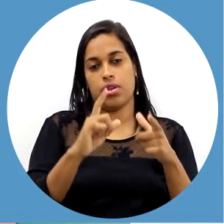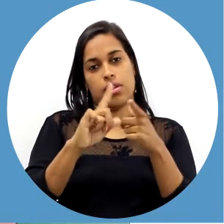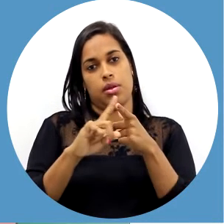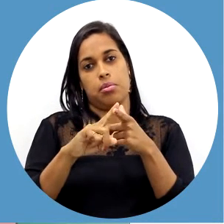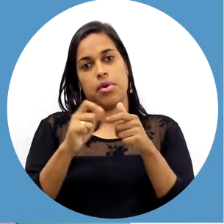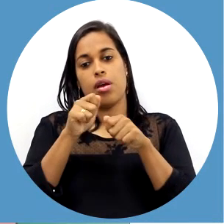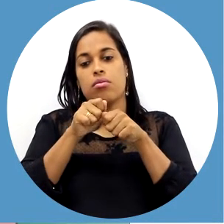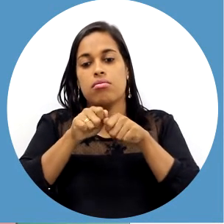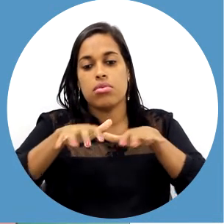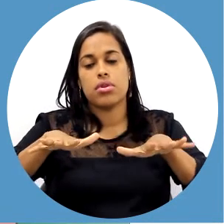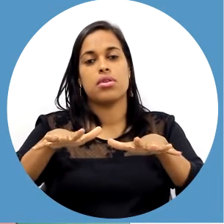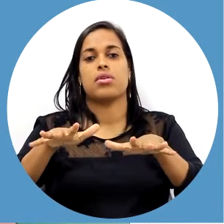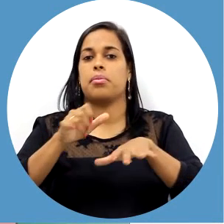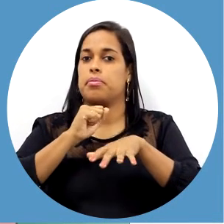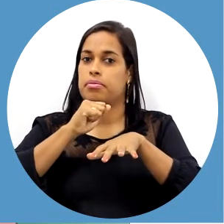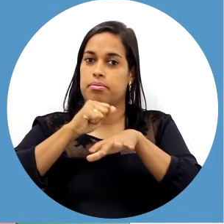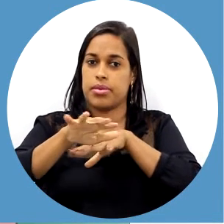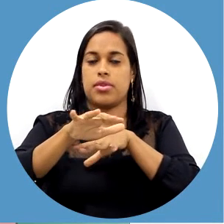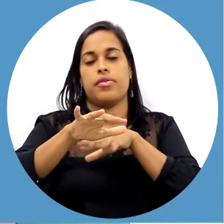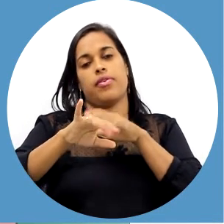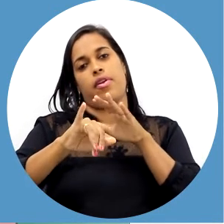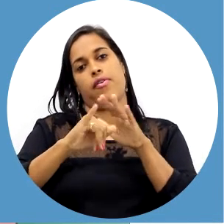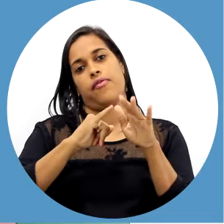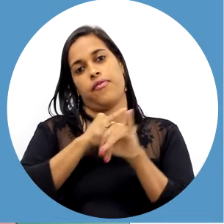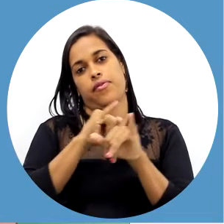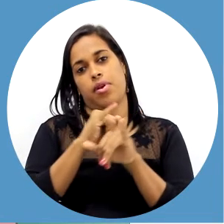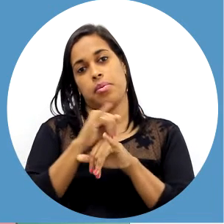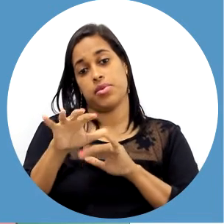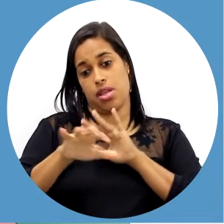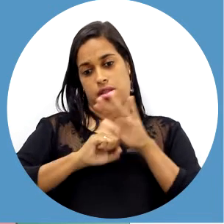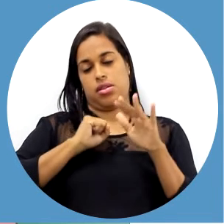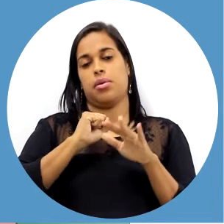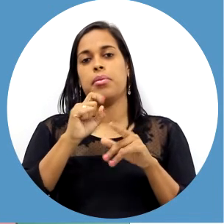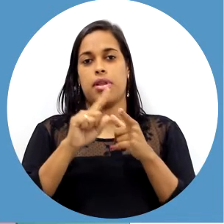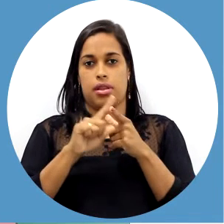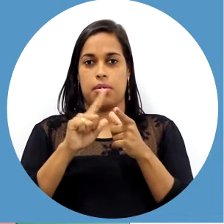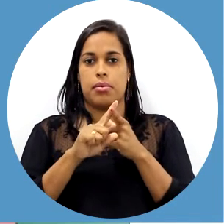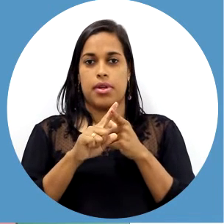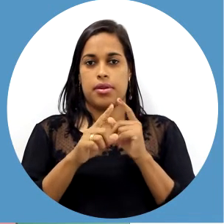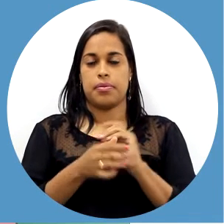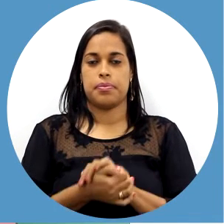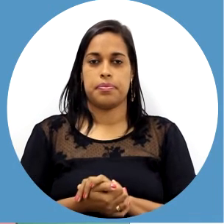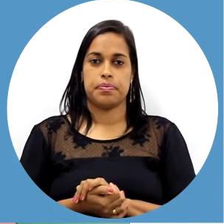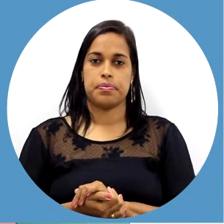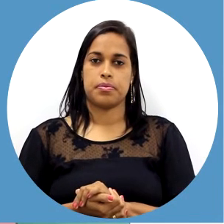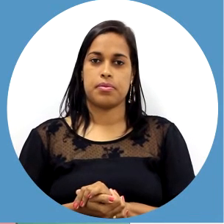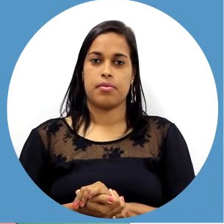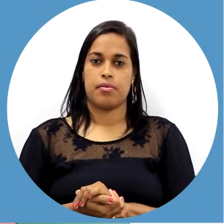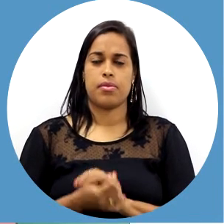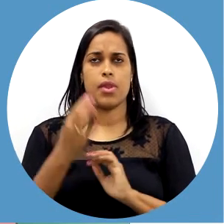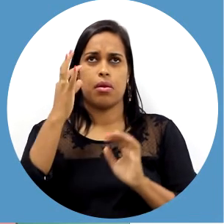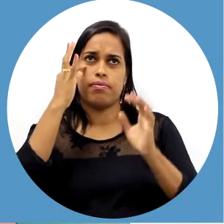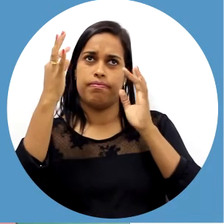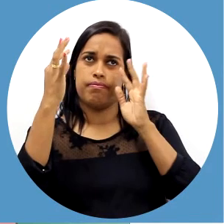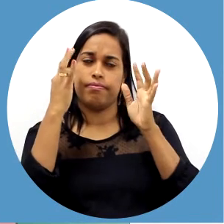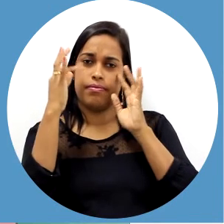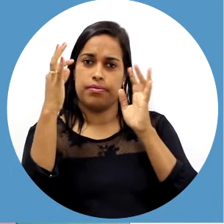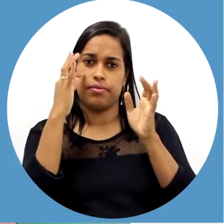física disponível para enviar os dados e receber. Imagine